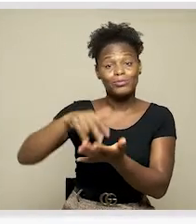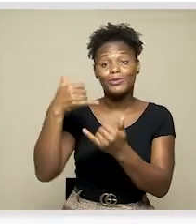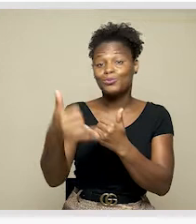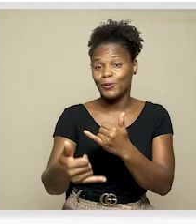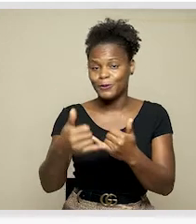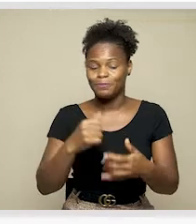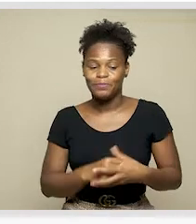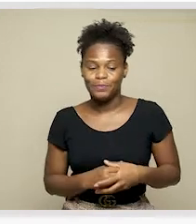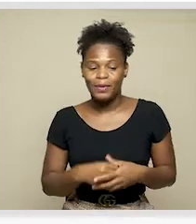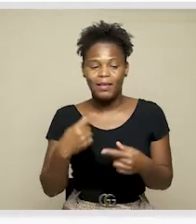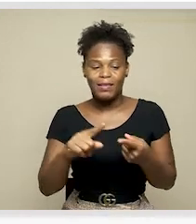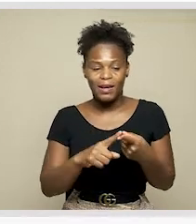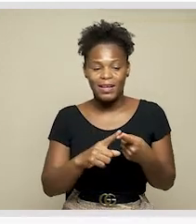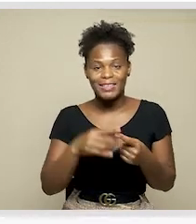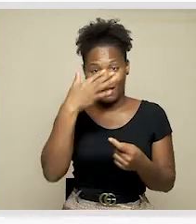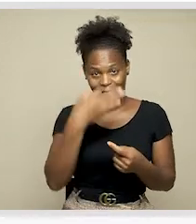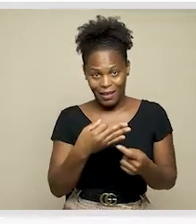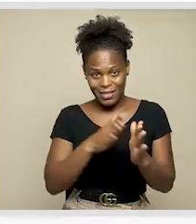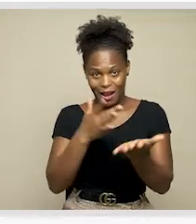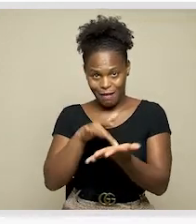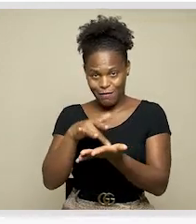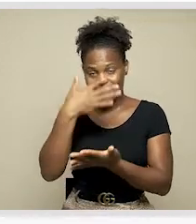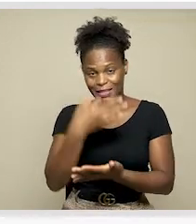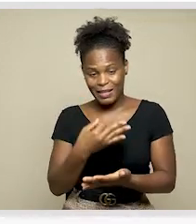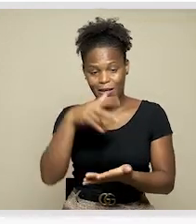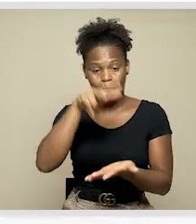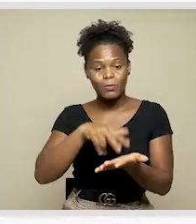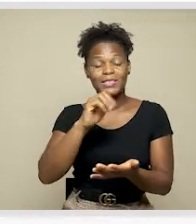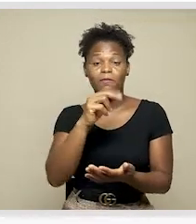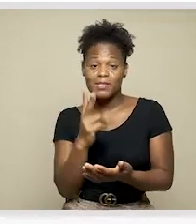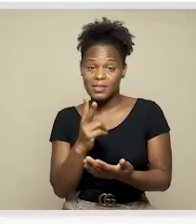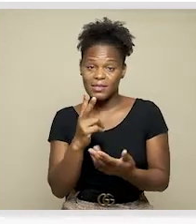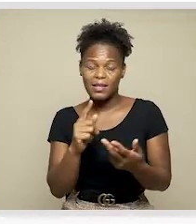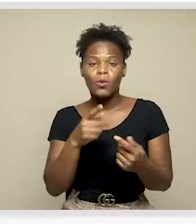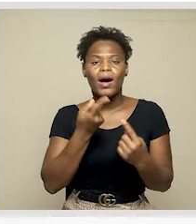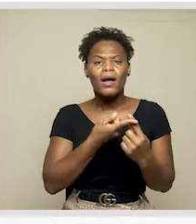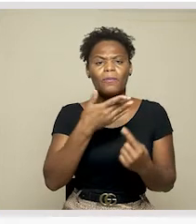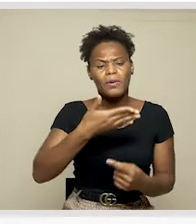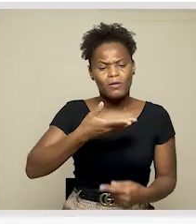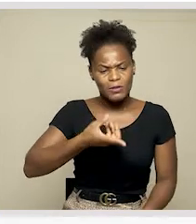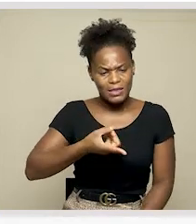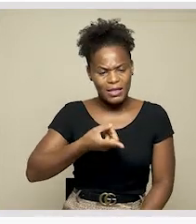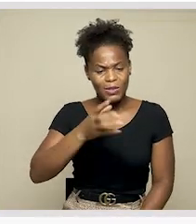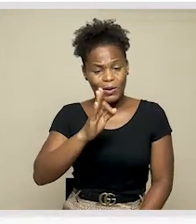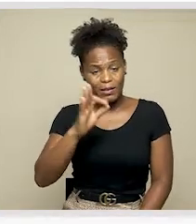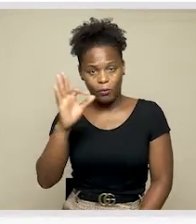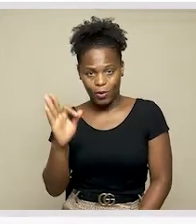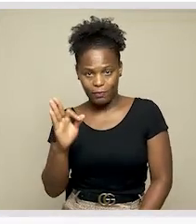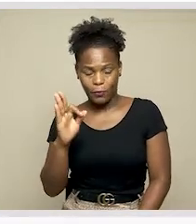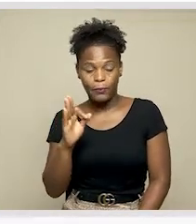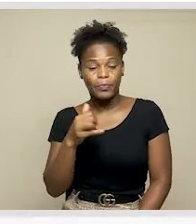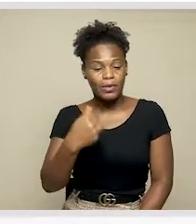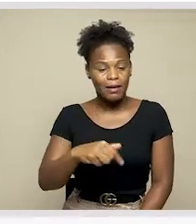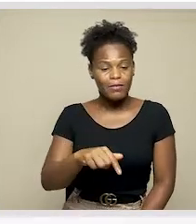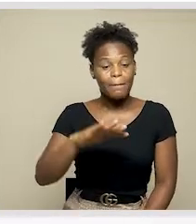Claridade. Temos aqui a revista Certeza, publicada em São Vicente no ano de 1944,